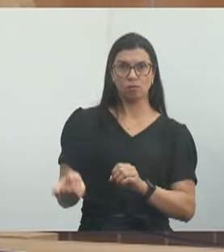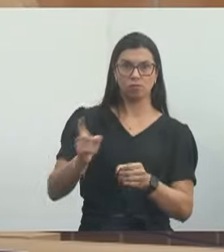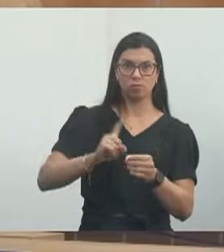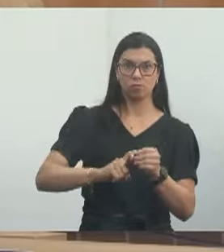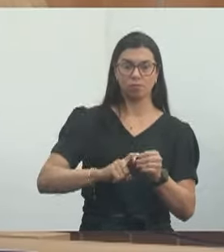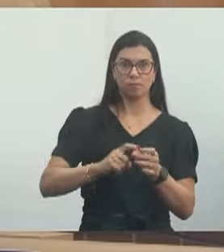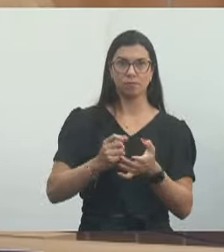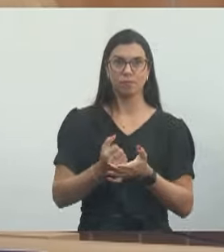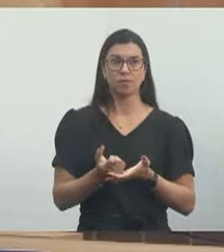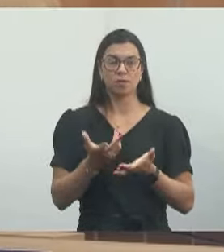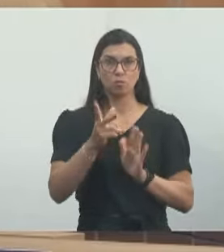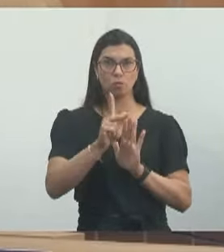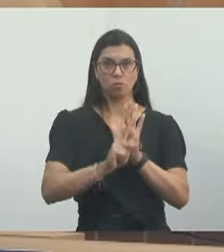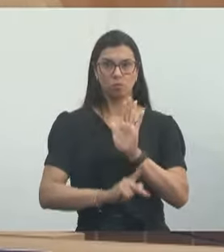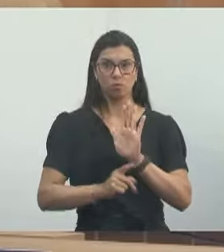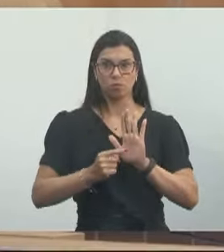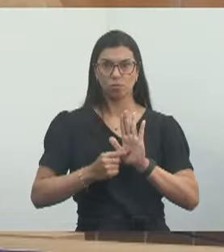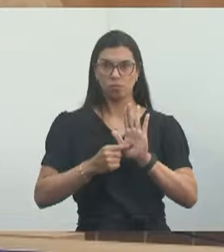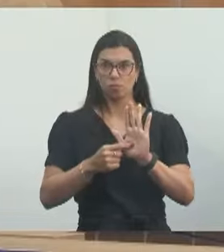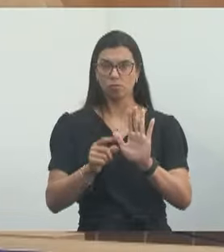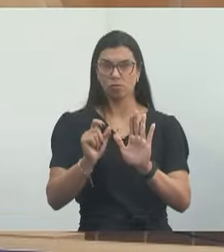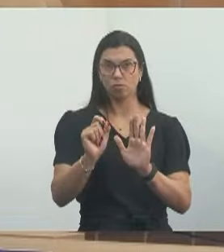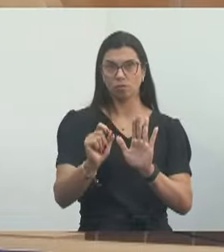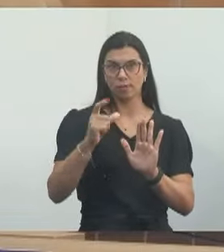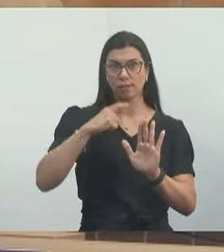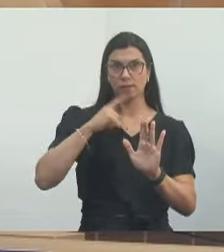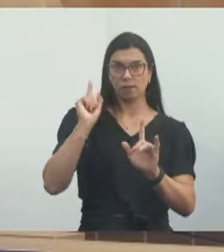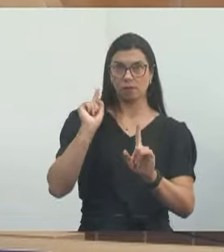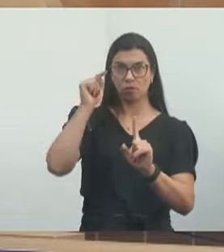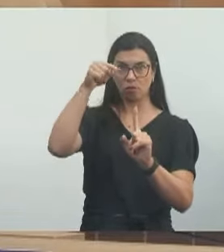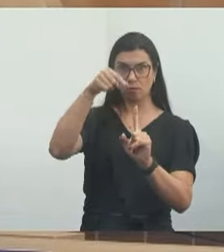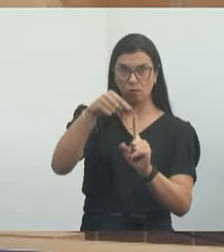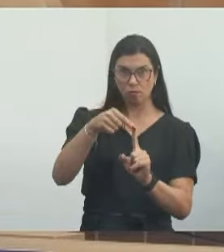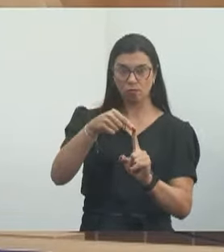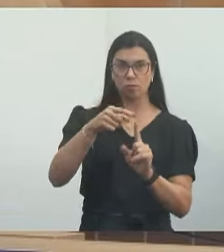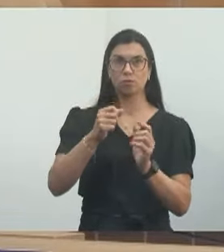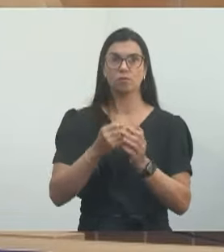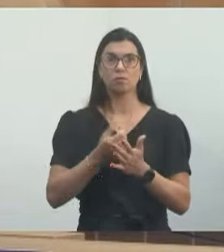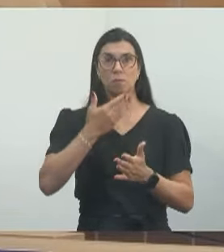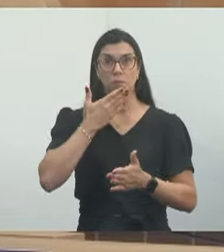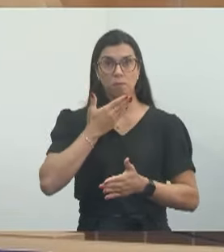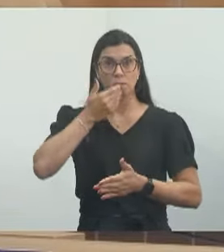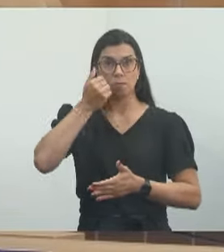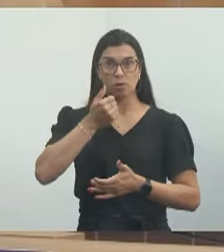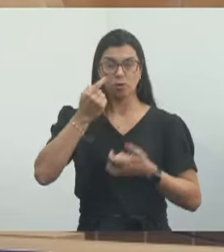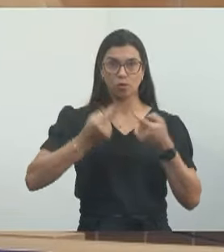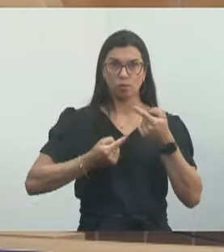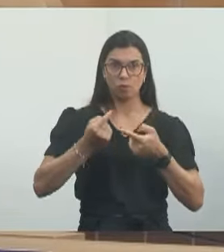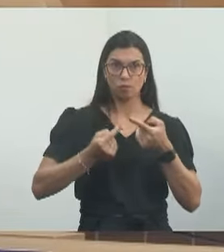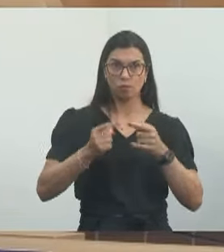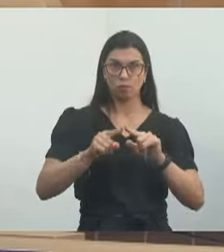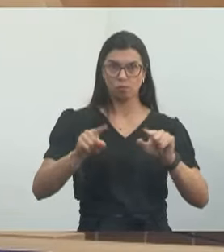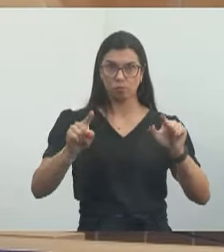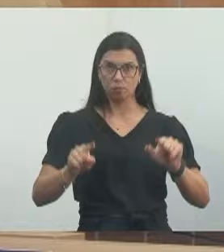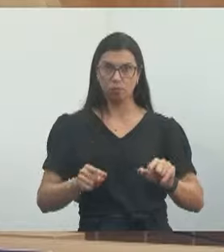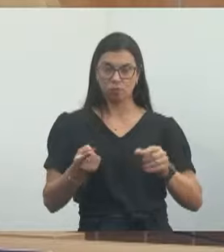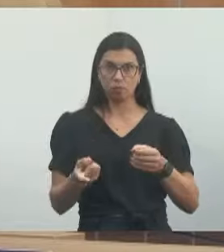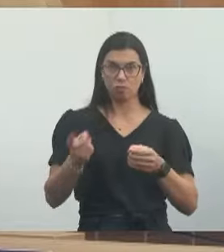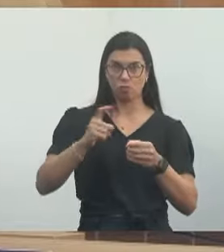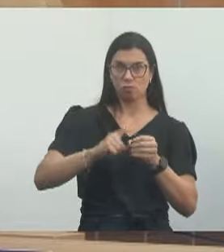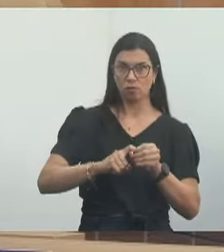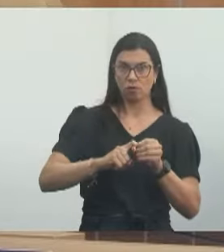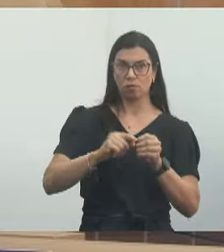aqui. Esse projeto, que tem como objetivo aprimorar as políticas públicas voltadas à